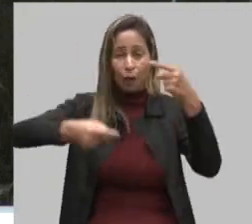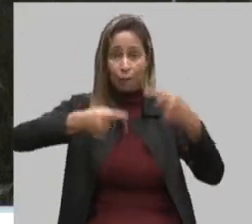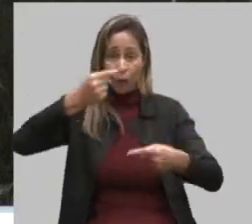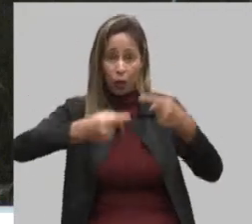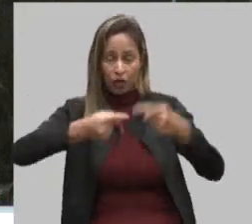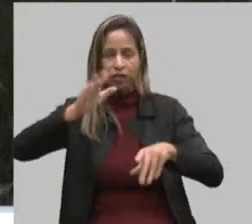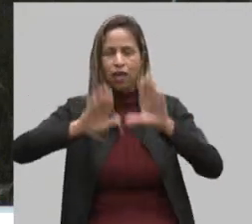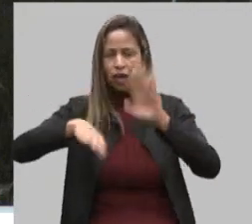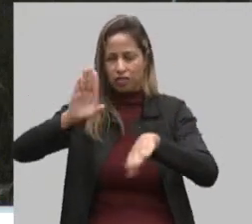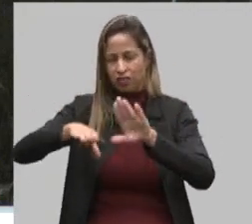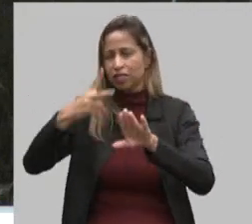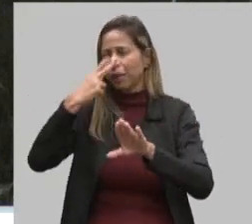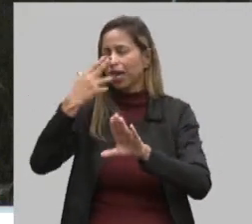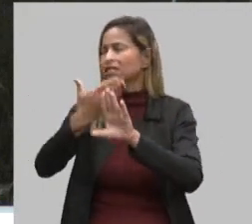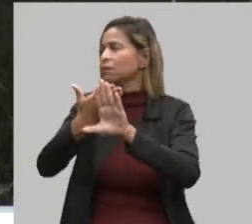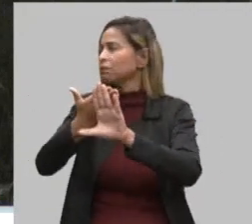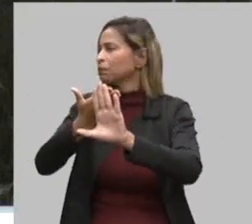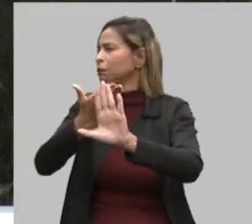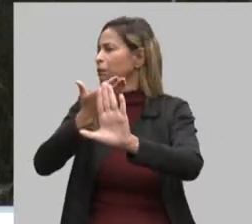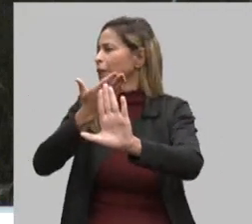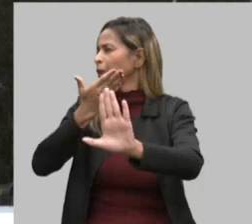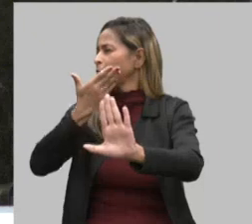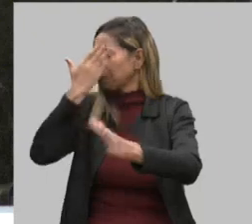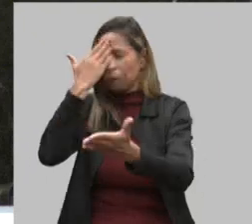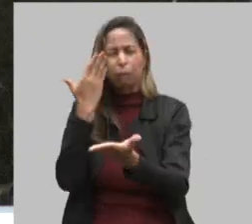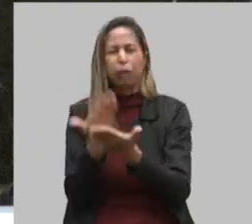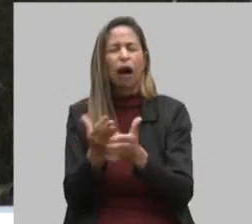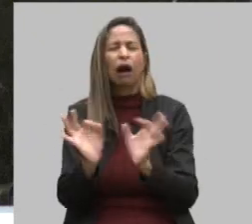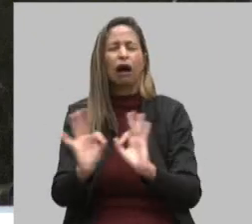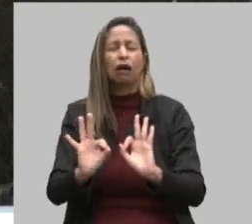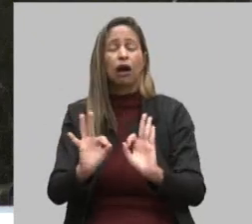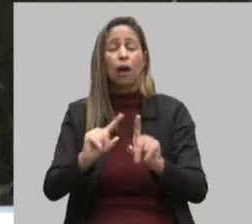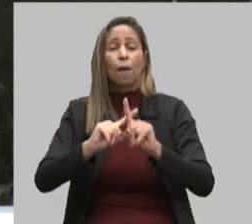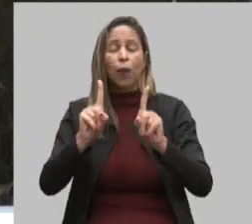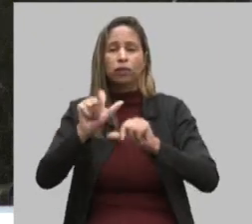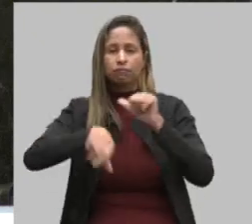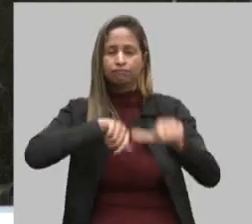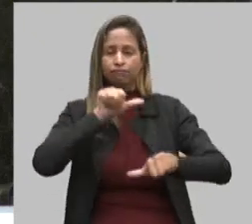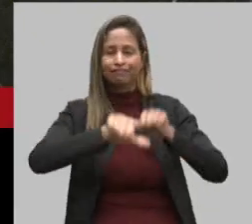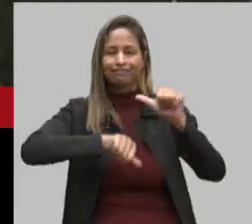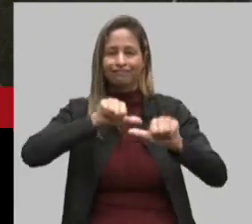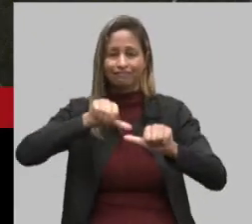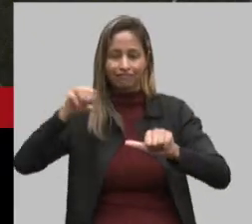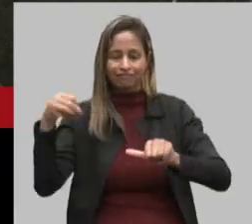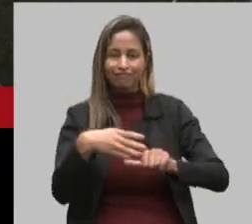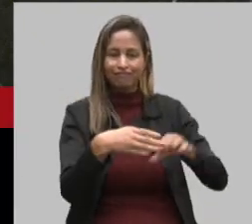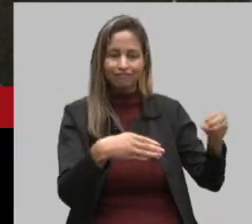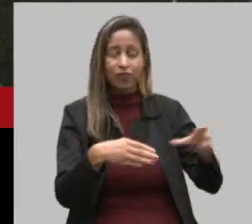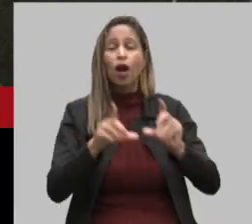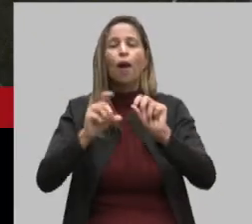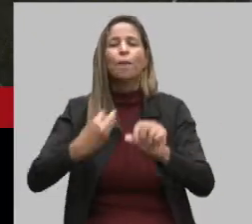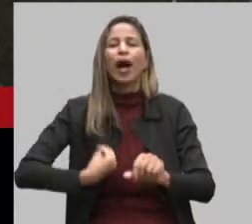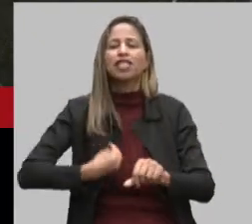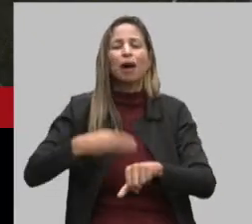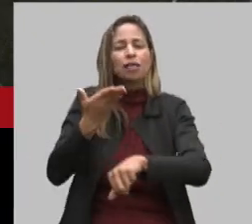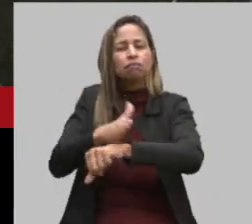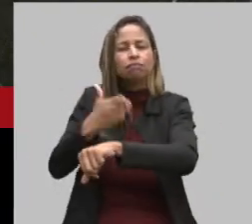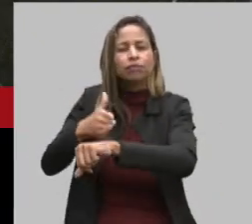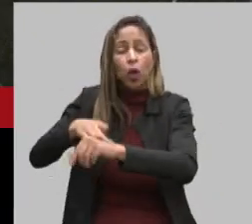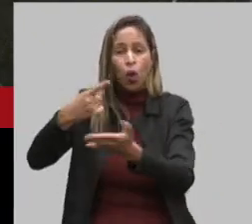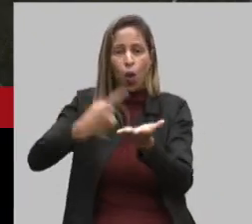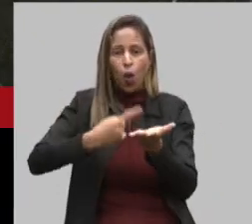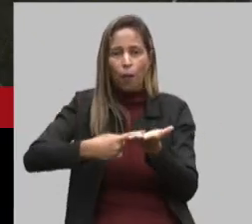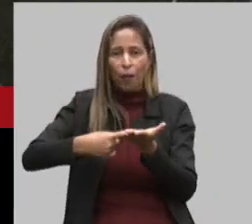vezes parece distante ou desacreditada só pode se transformar e renovar com a participação ativa e comprometida das